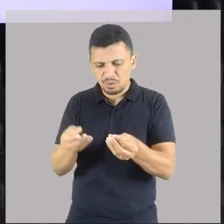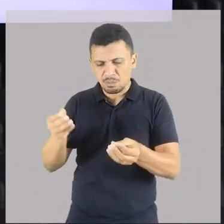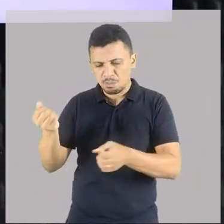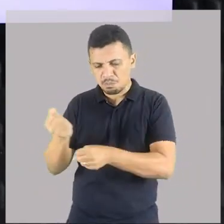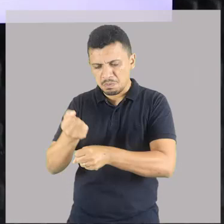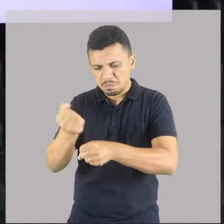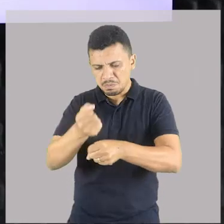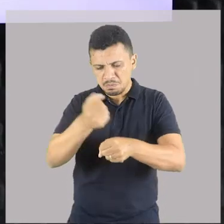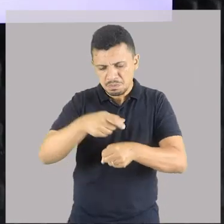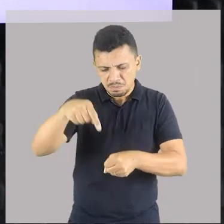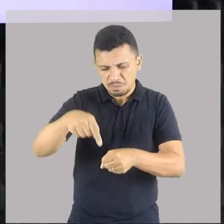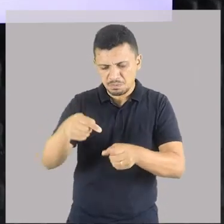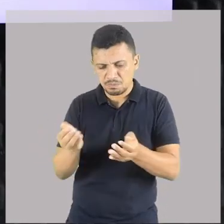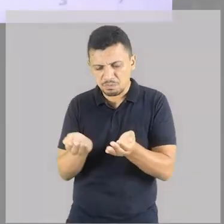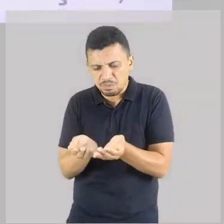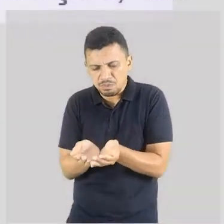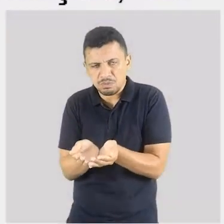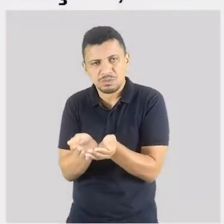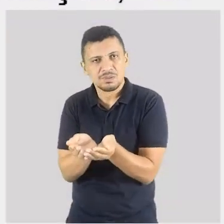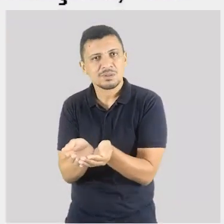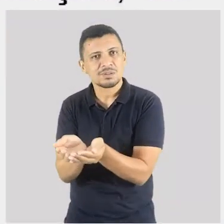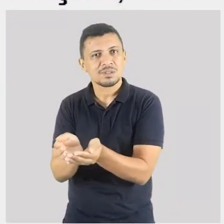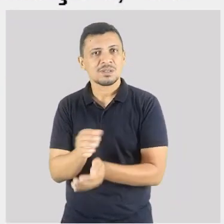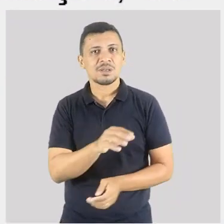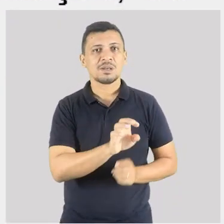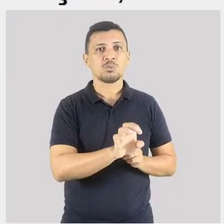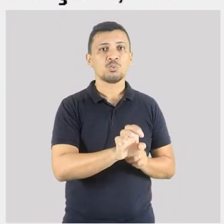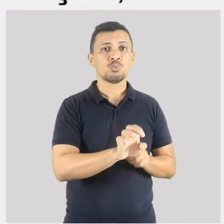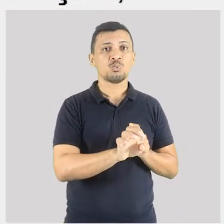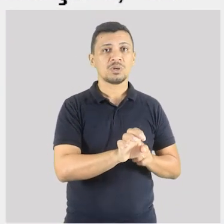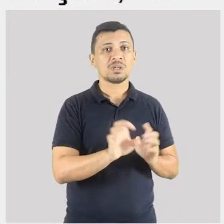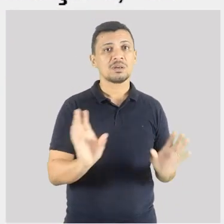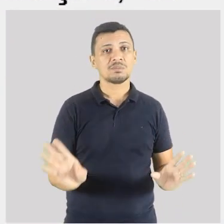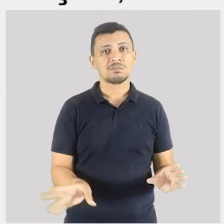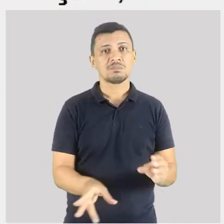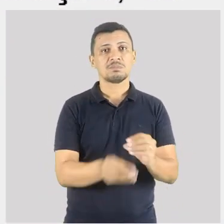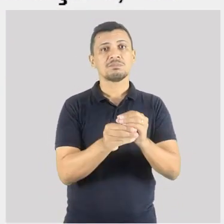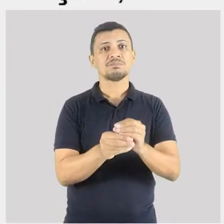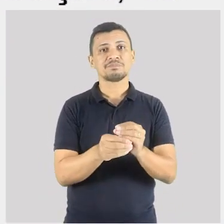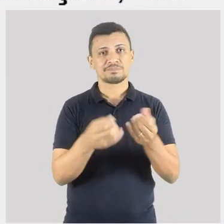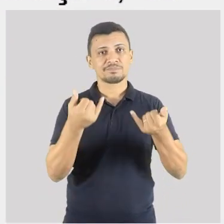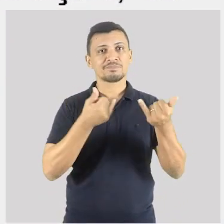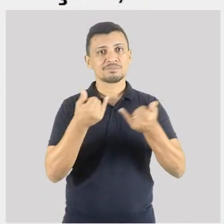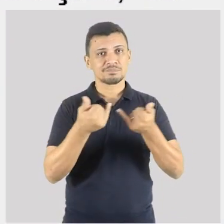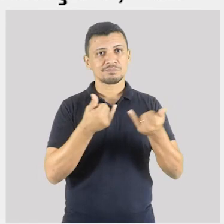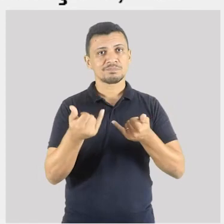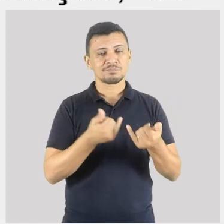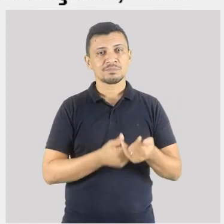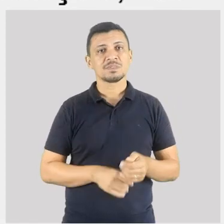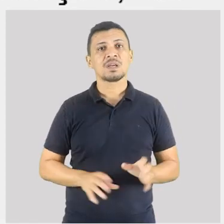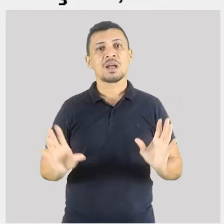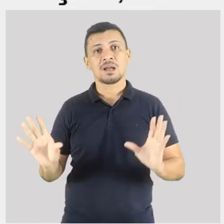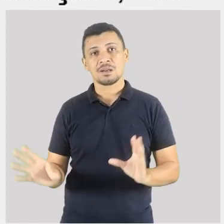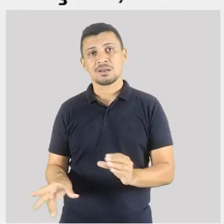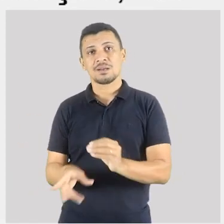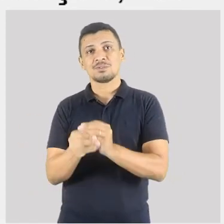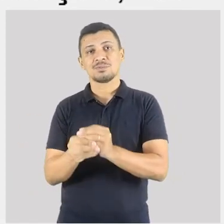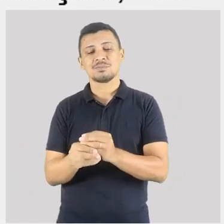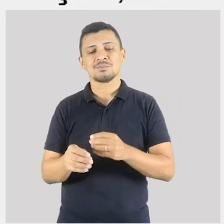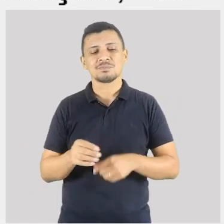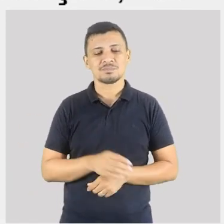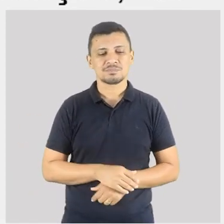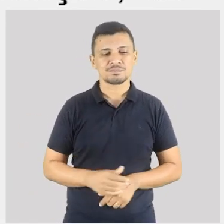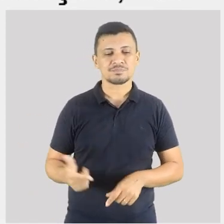eu associo o valor aditivo nessas duas informações. Teríamos aqui uma sindética aditiva.